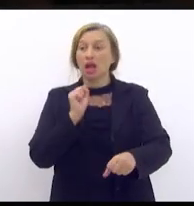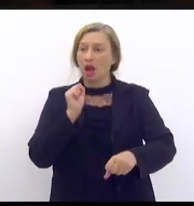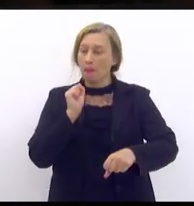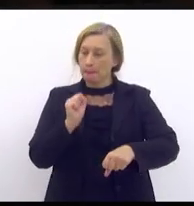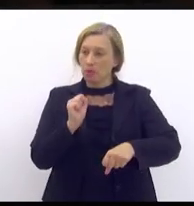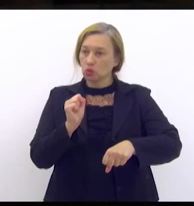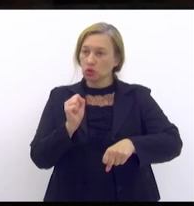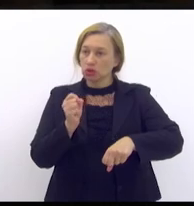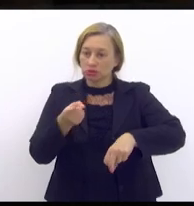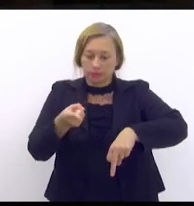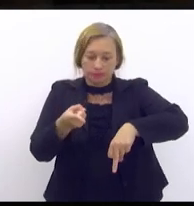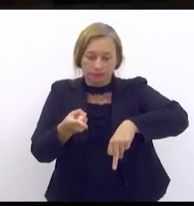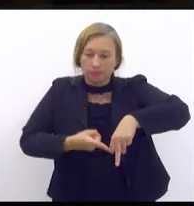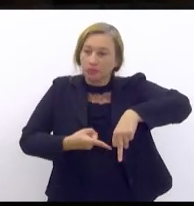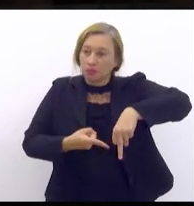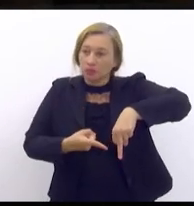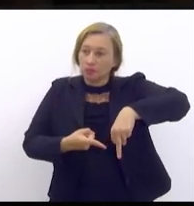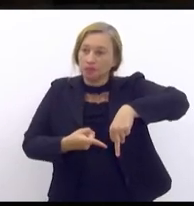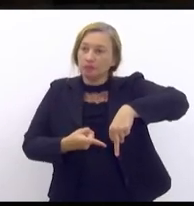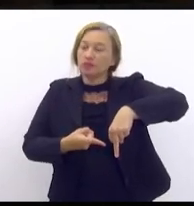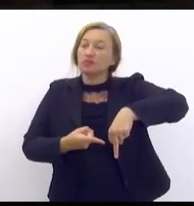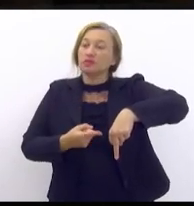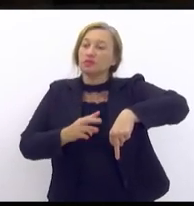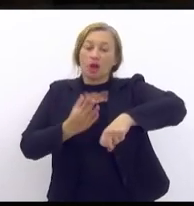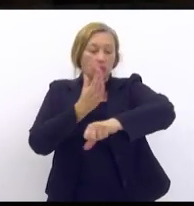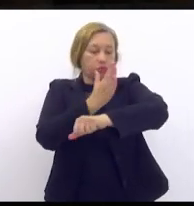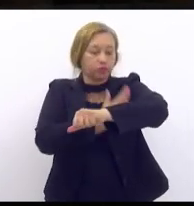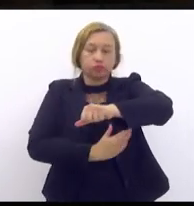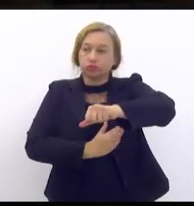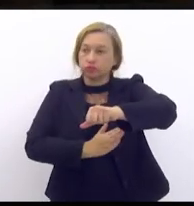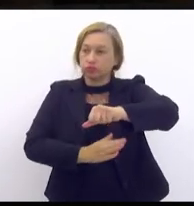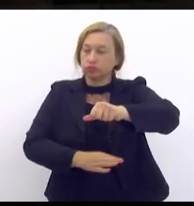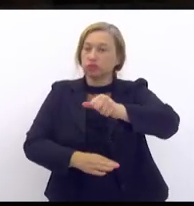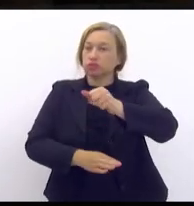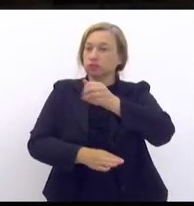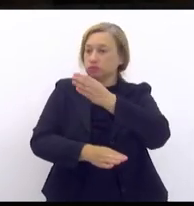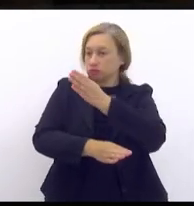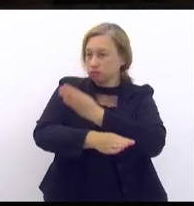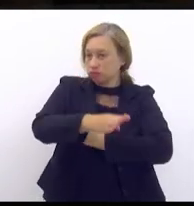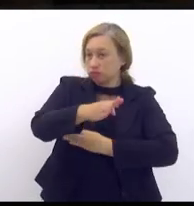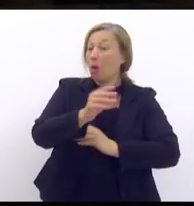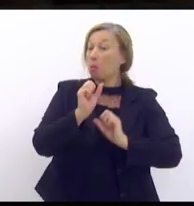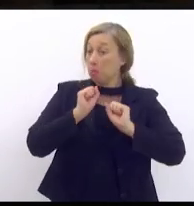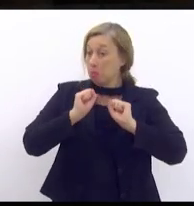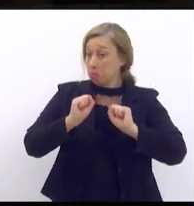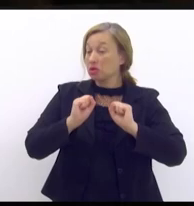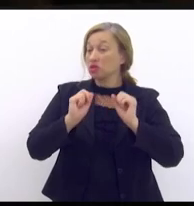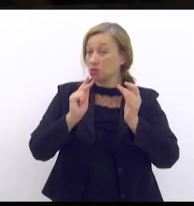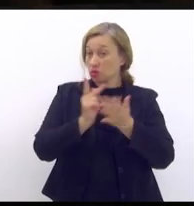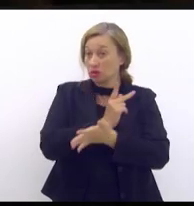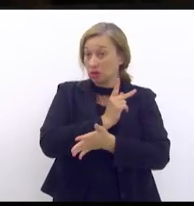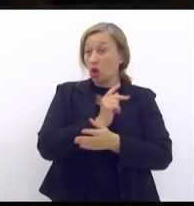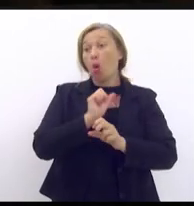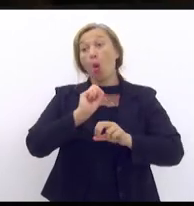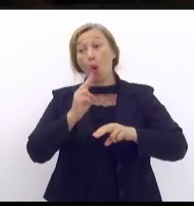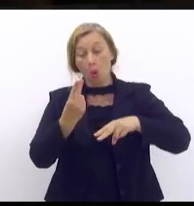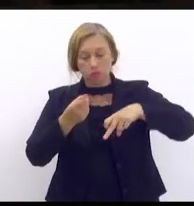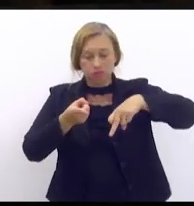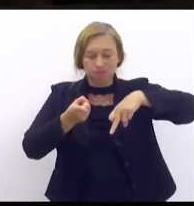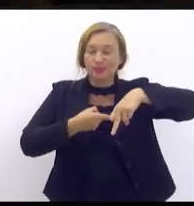de órgãos, de membros, principalmente as extremidades, muitas vezes até perna,